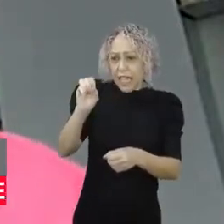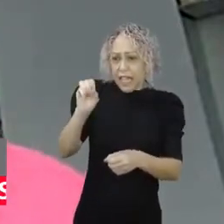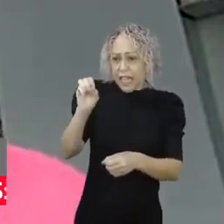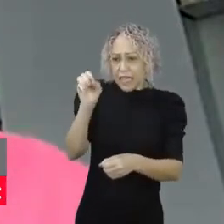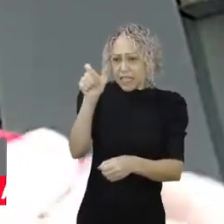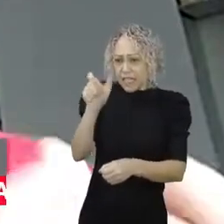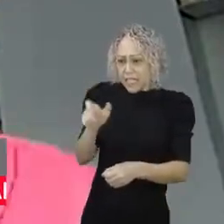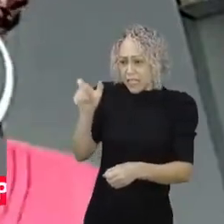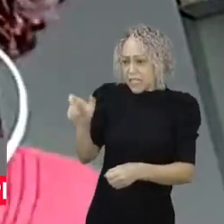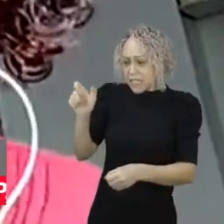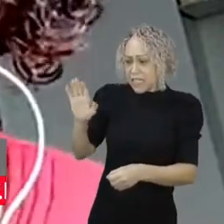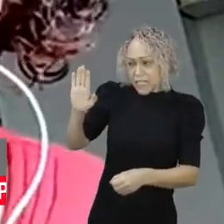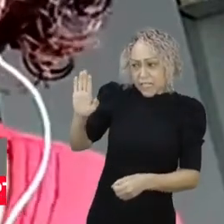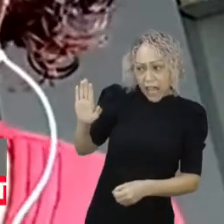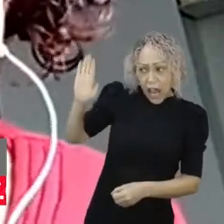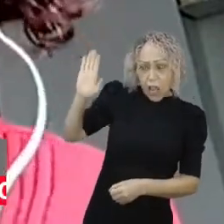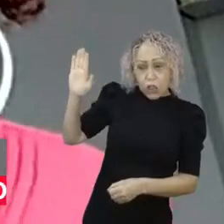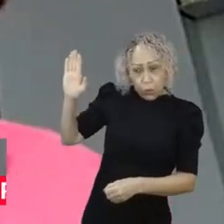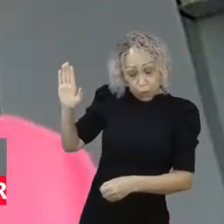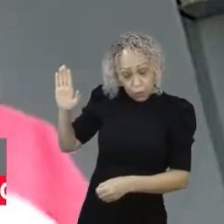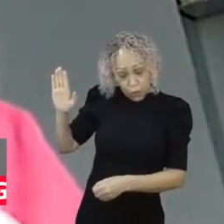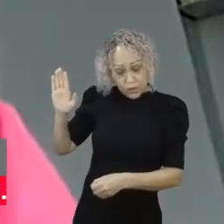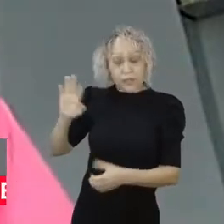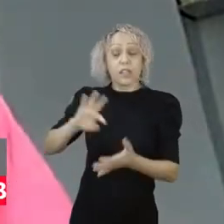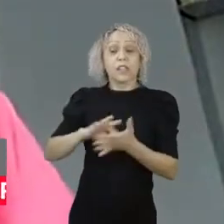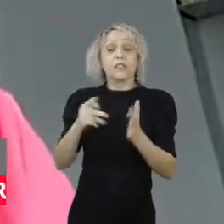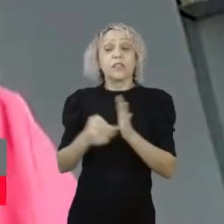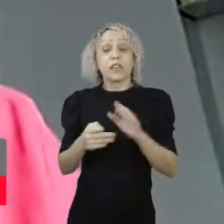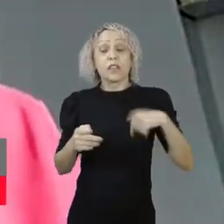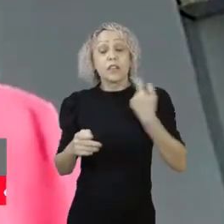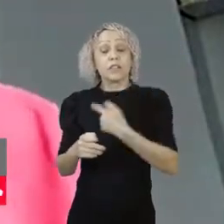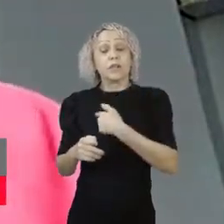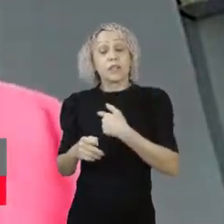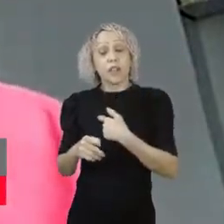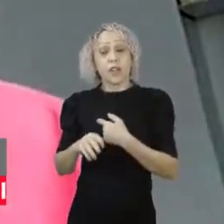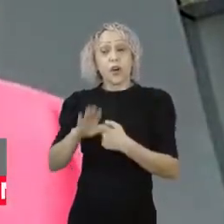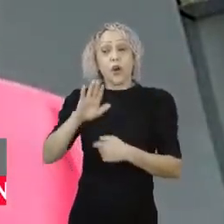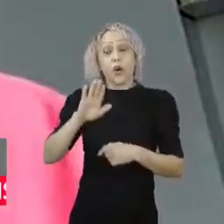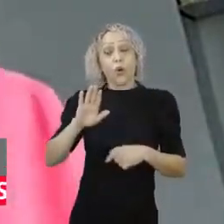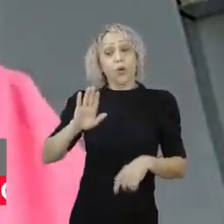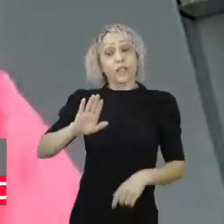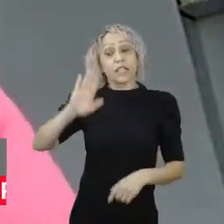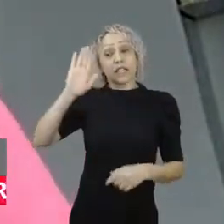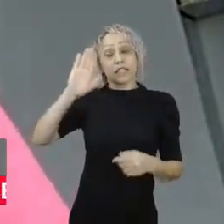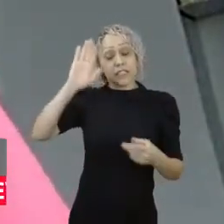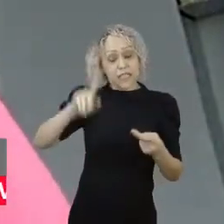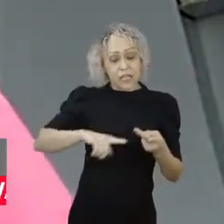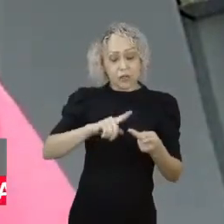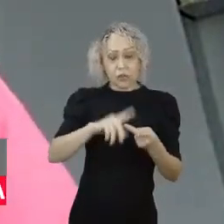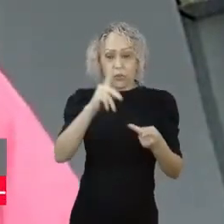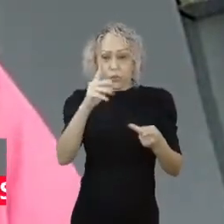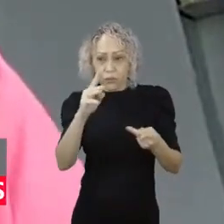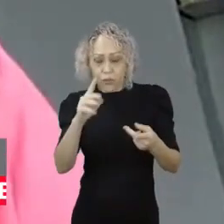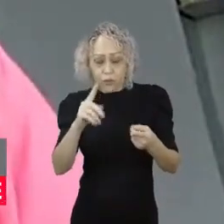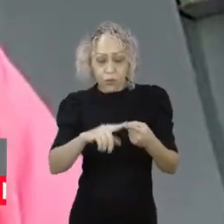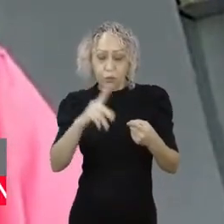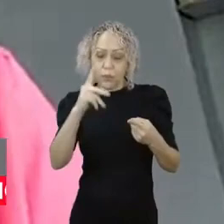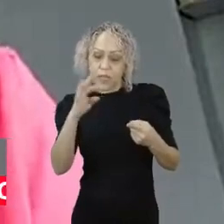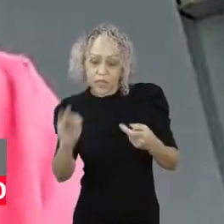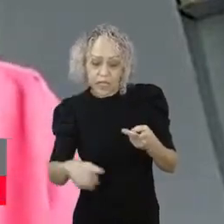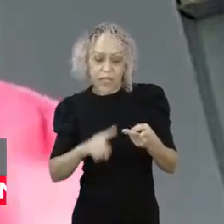que nós vamos ter os candidatos do PT, os candidatos do PV e os candidatos